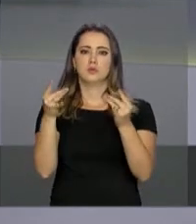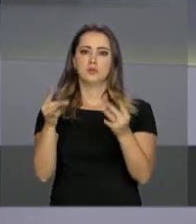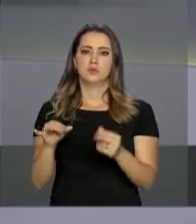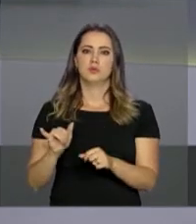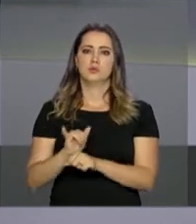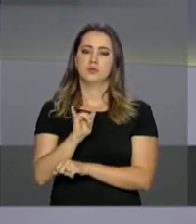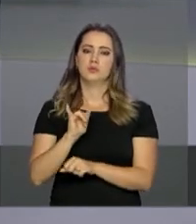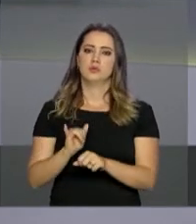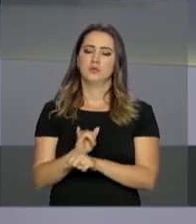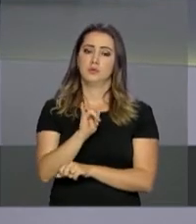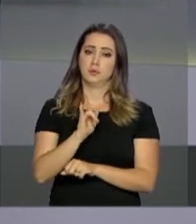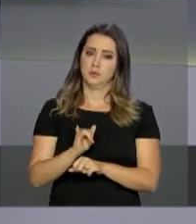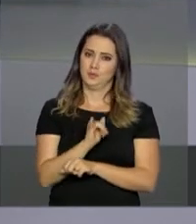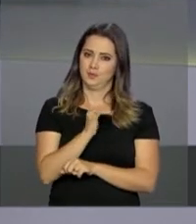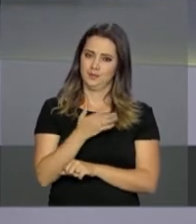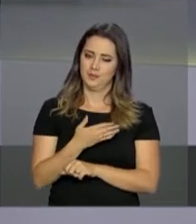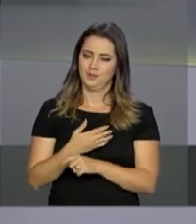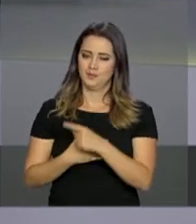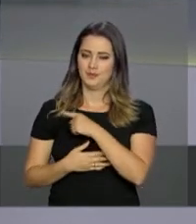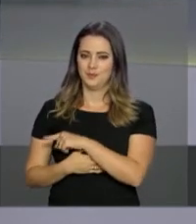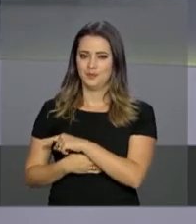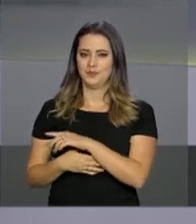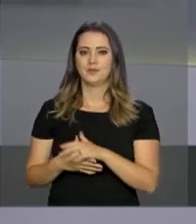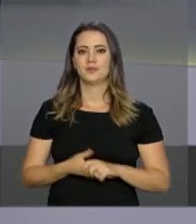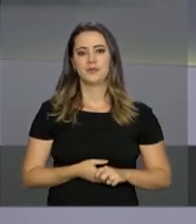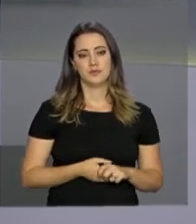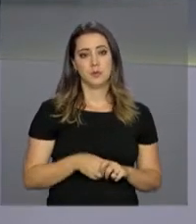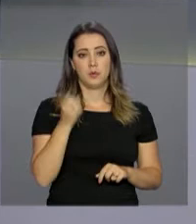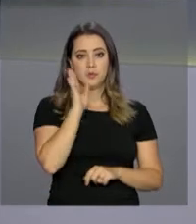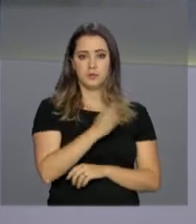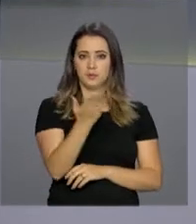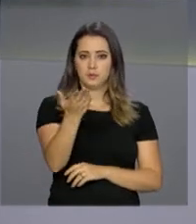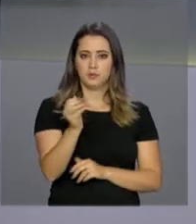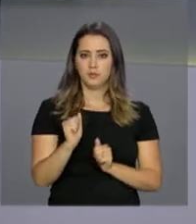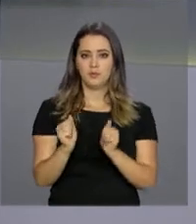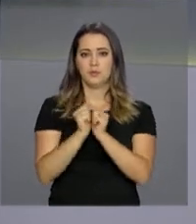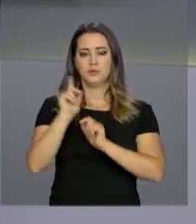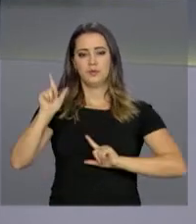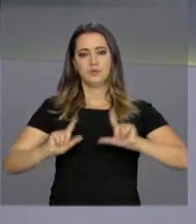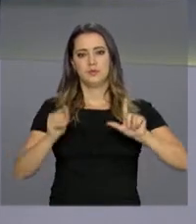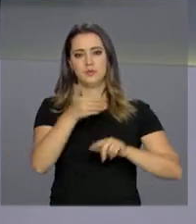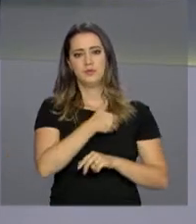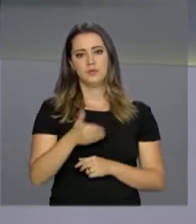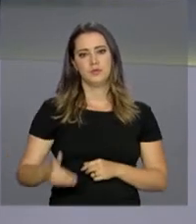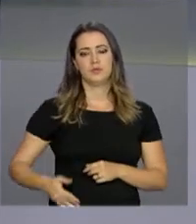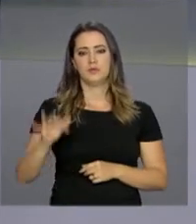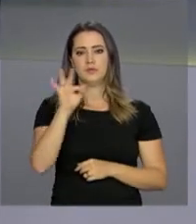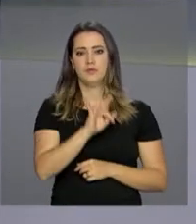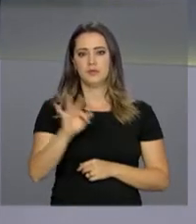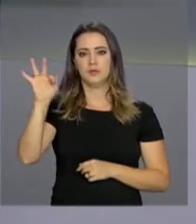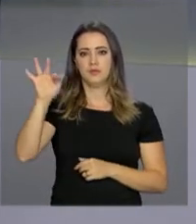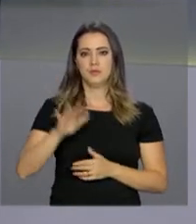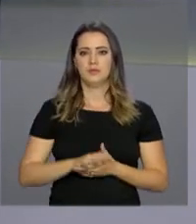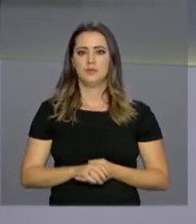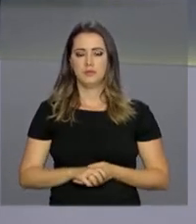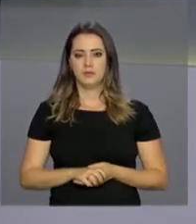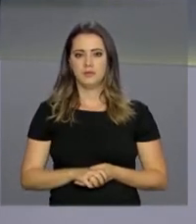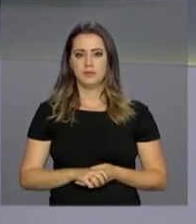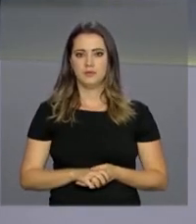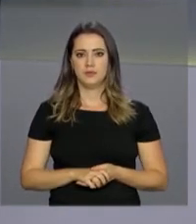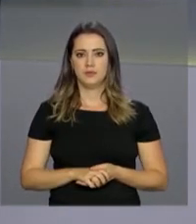reportagens estão disponíveis em nosso canal no youtube importante pra você continue com a gente aqui na nbr a tv do governo